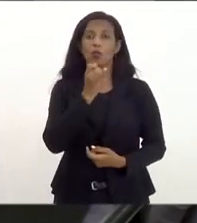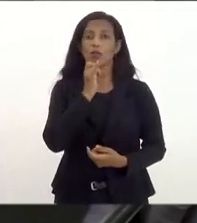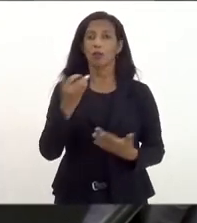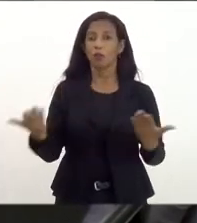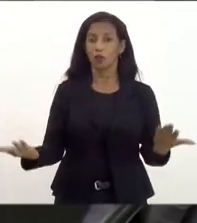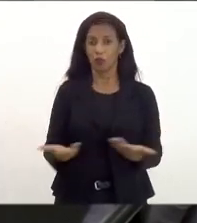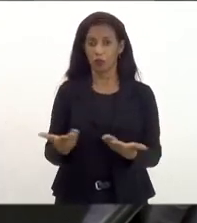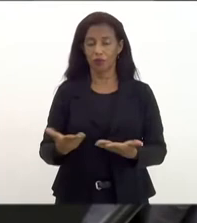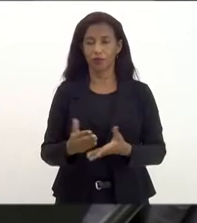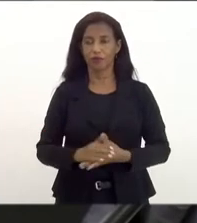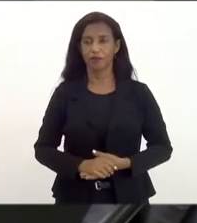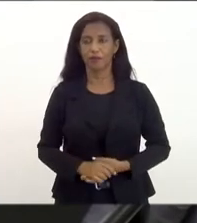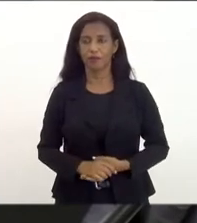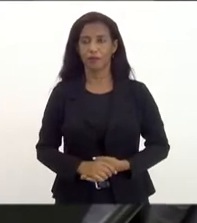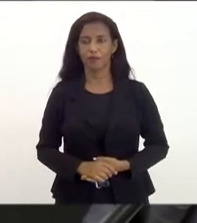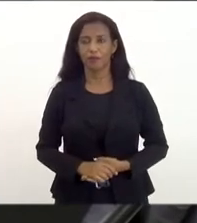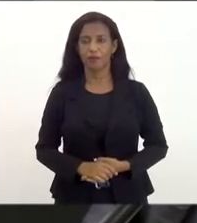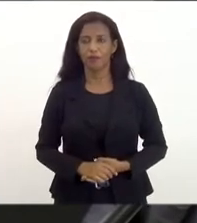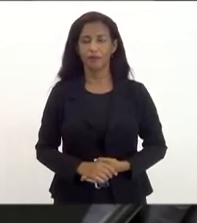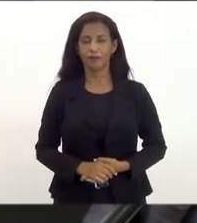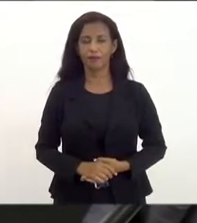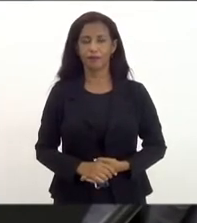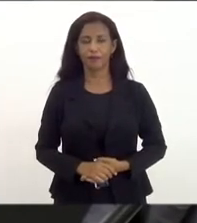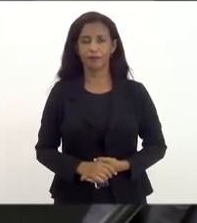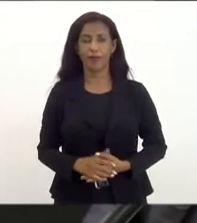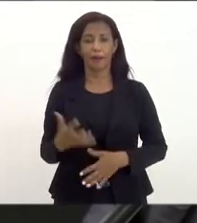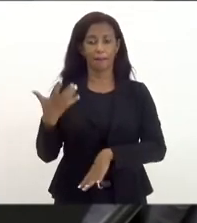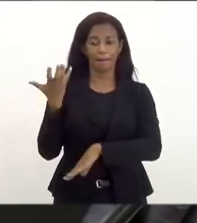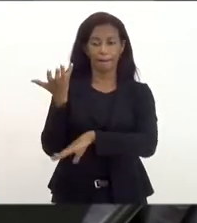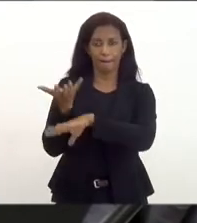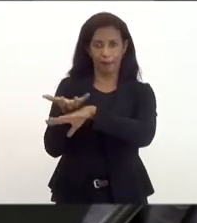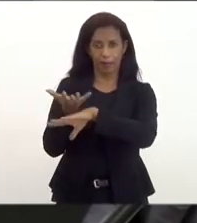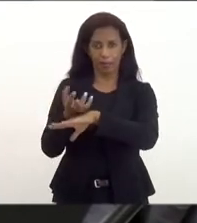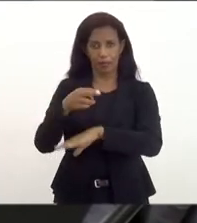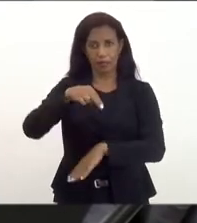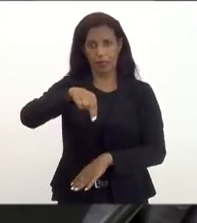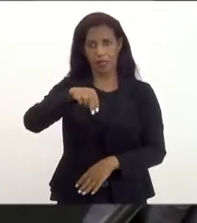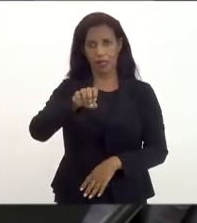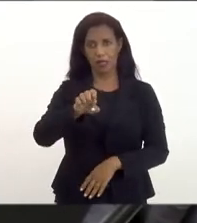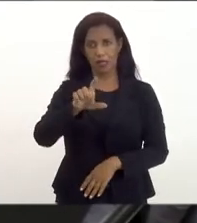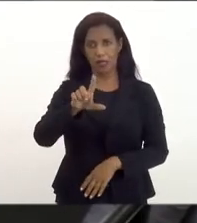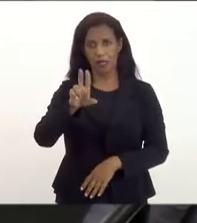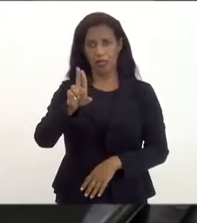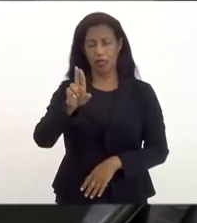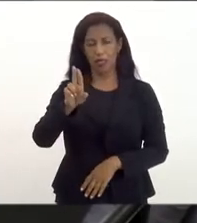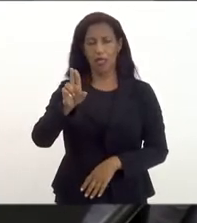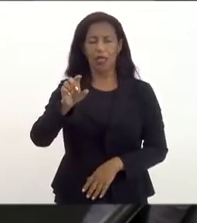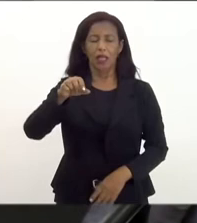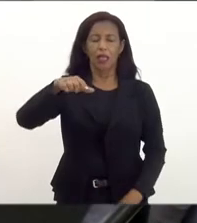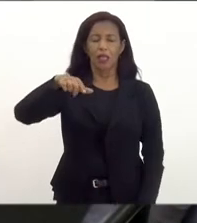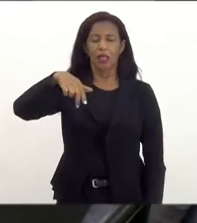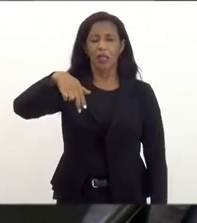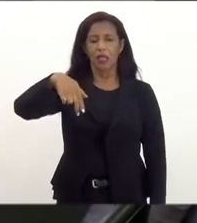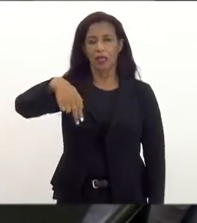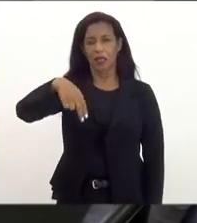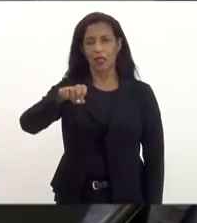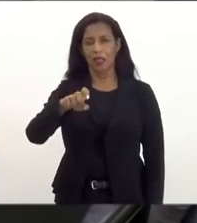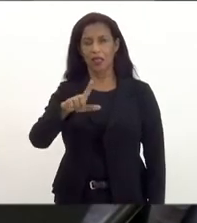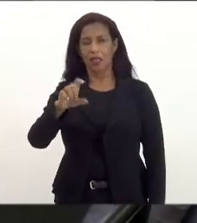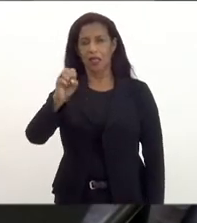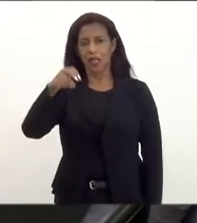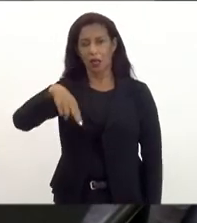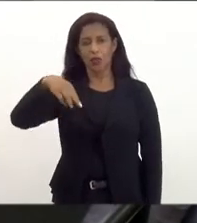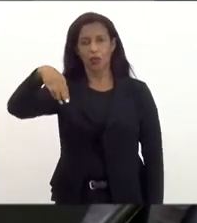hoje a Praça Nelson Mandela e a Praça Nelson Mandela Hoje ela está sendo